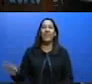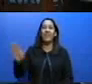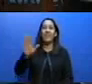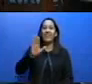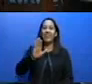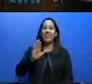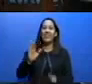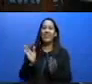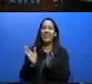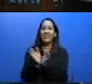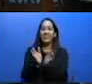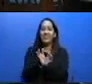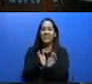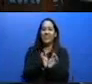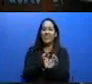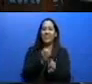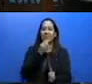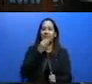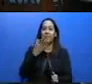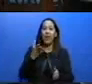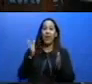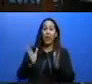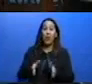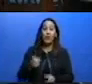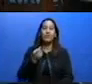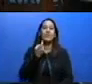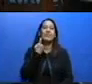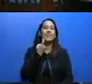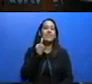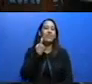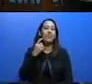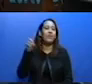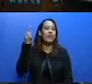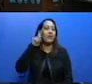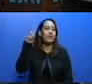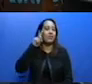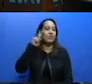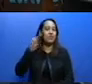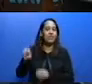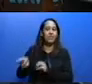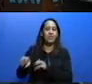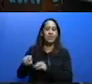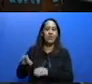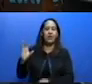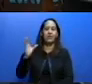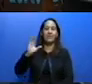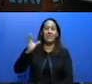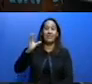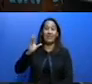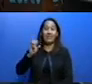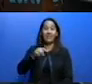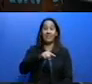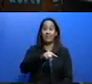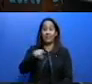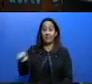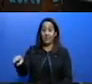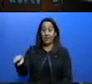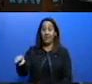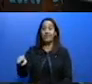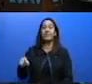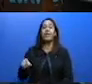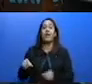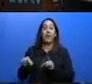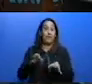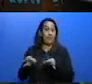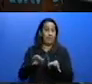Olá, turminha! Tudo bem? Hoje é sexta-feira e é dia de aula de ciências. Vocês estão preparados?